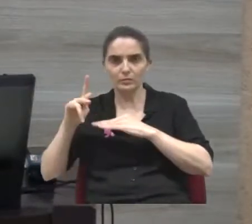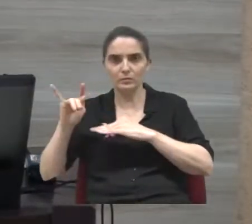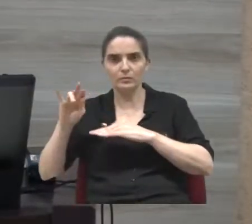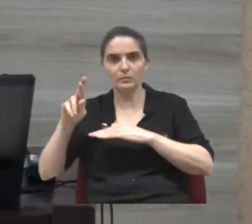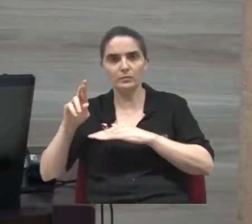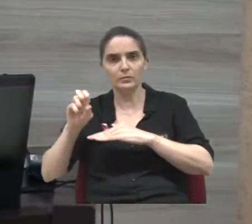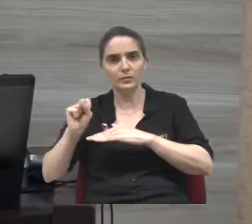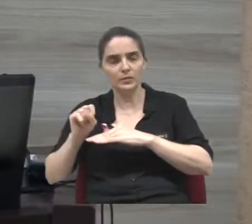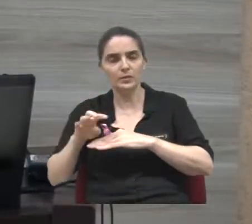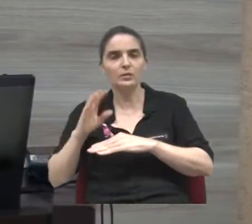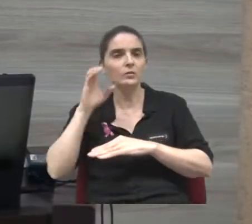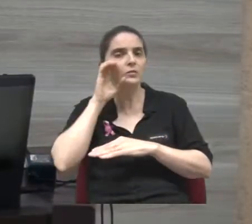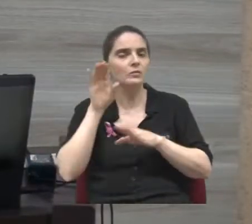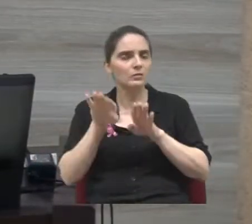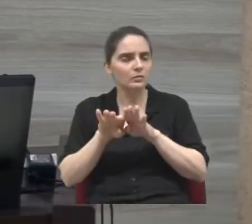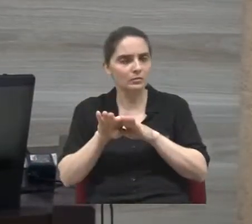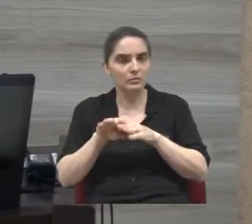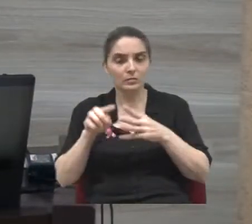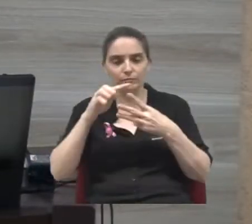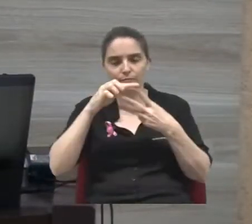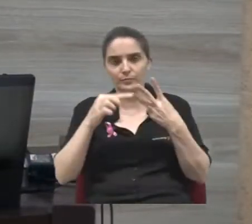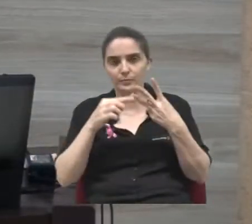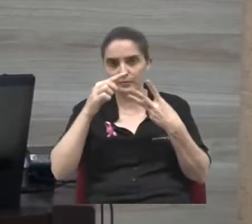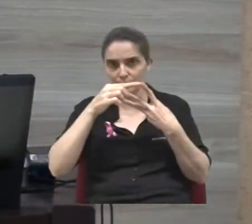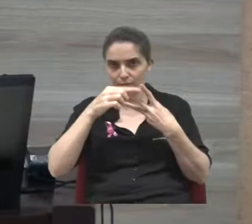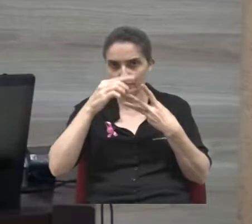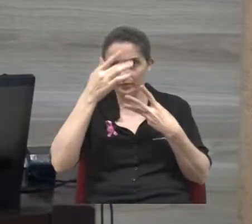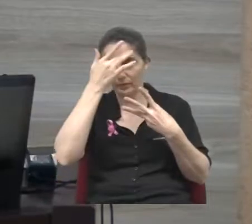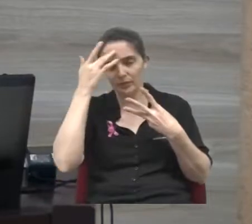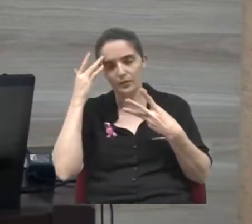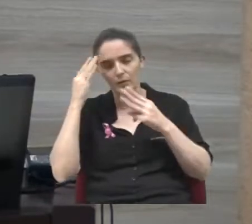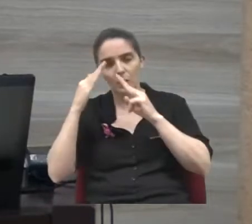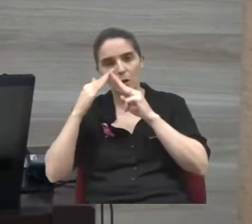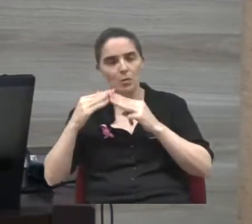tipos de situação. Tem um morador antigo, sitiante, que nasceu, que